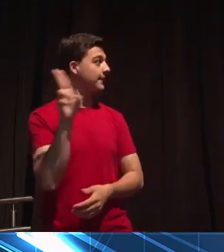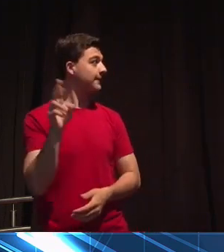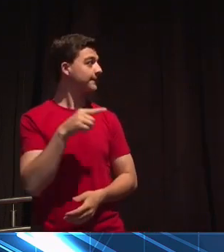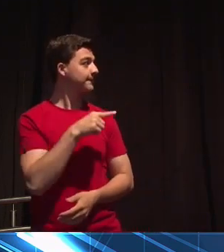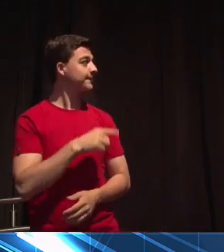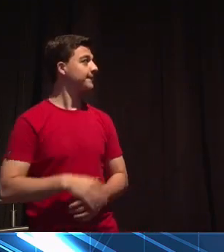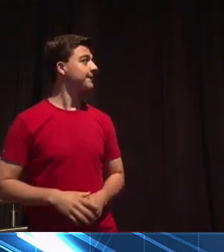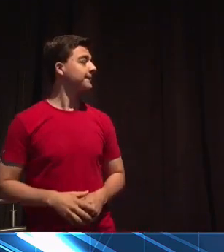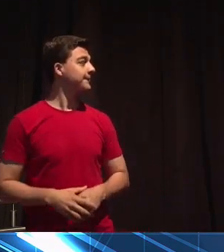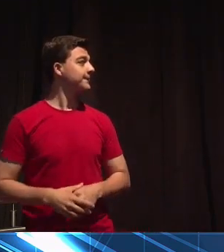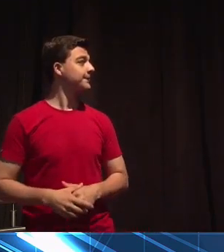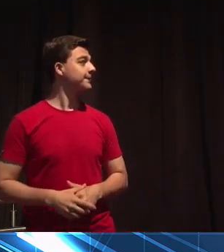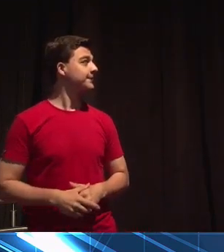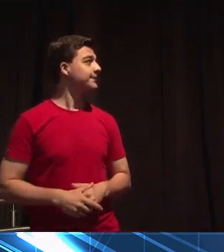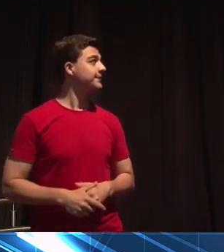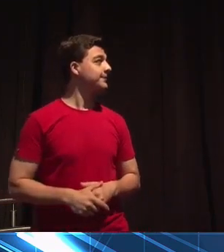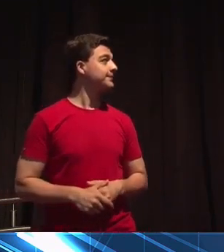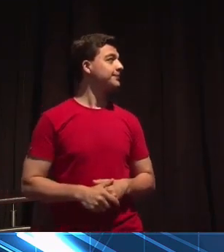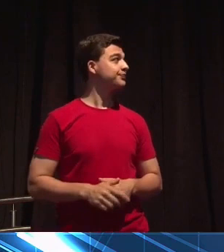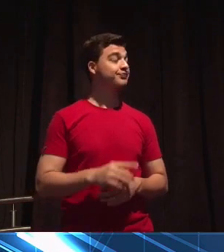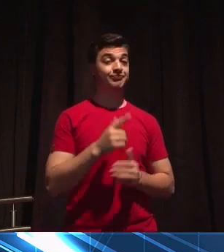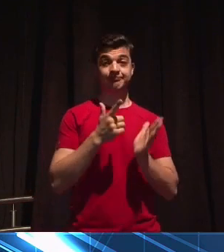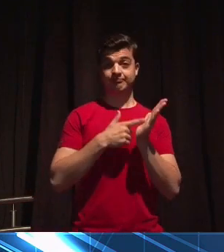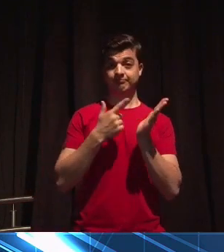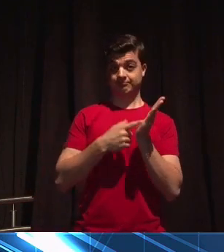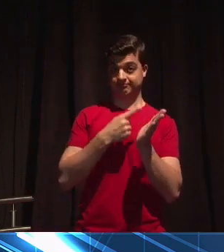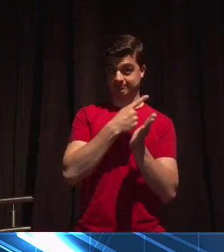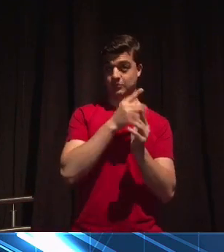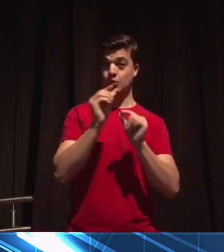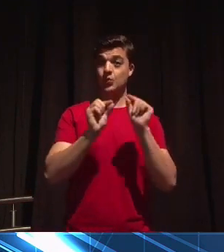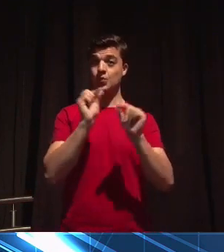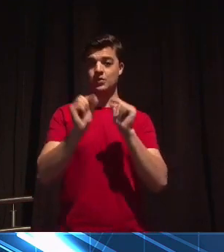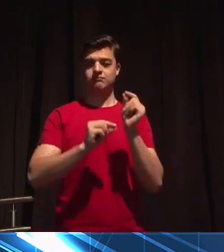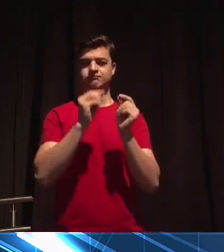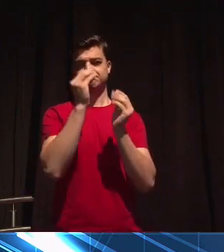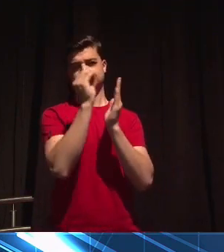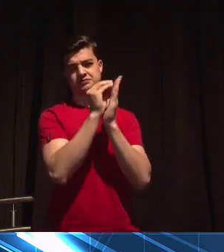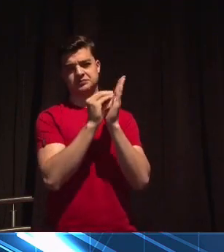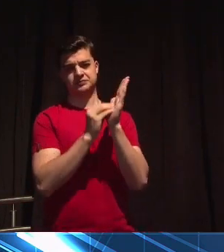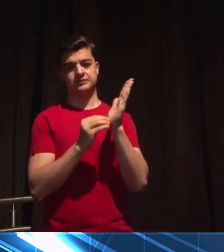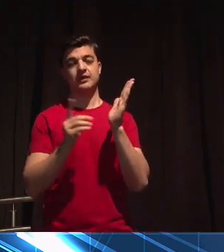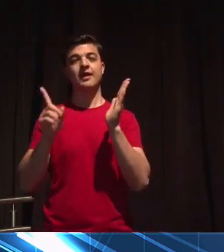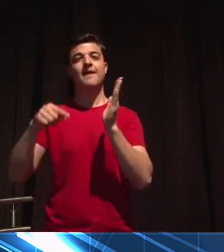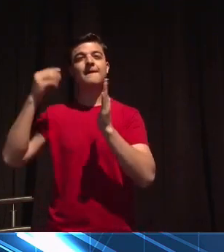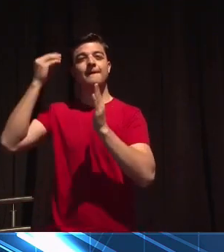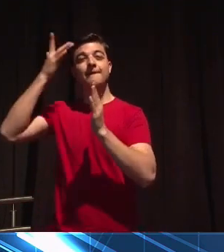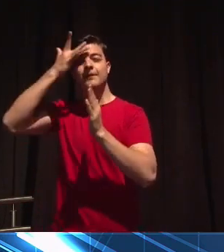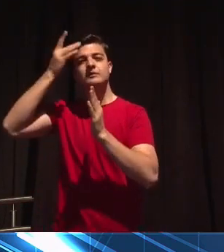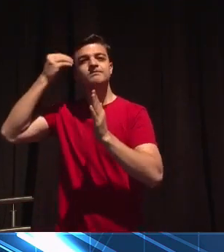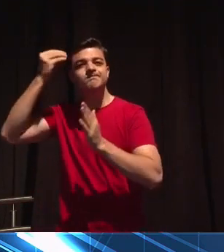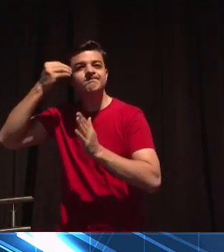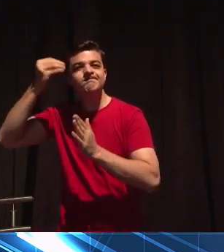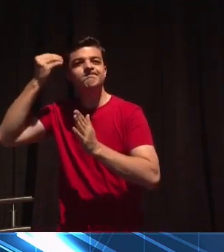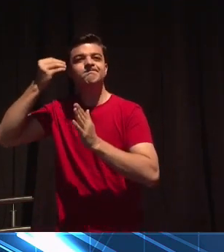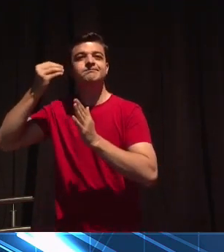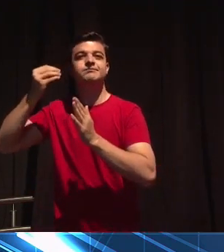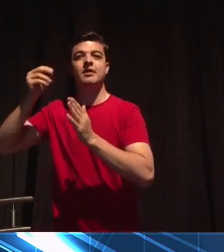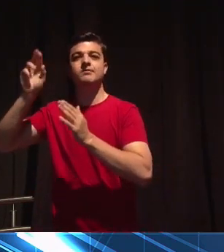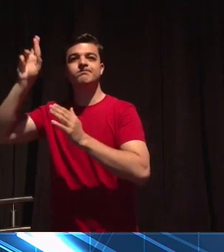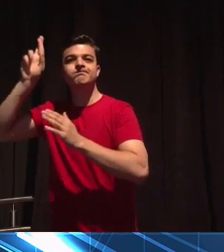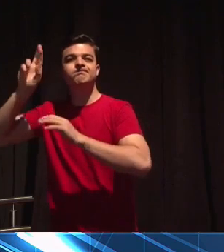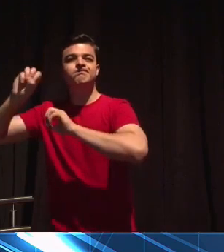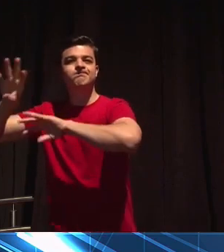patricias E ele fala que na verdade é um compilado de dicas de pessoas experientes beleza de mentores não é